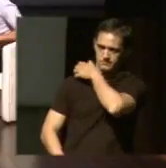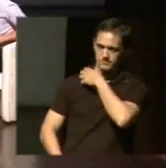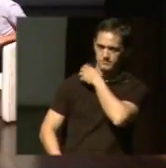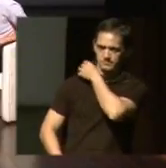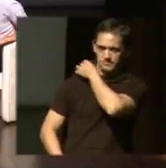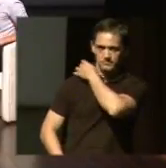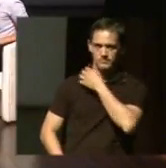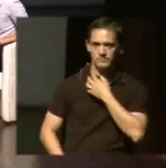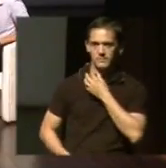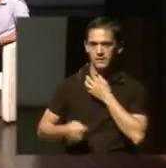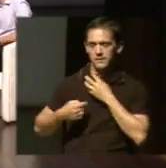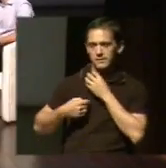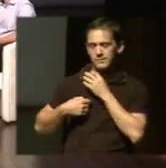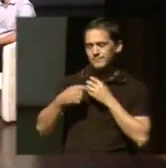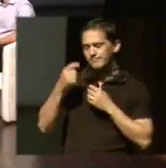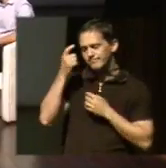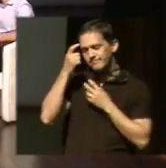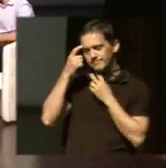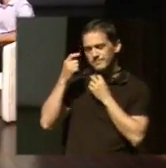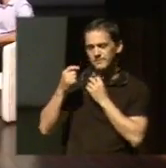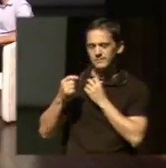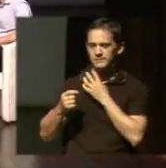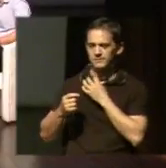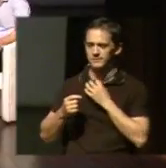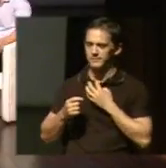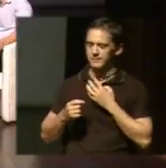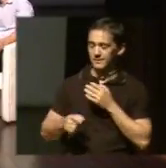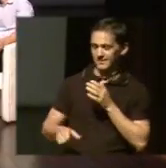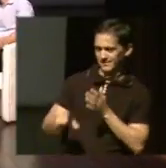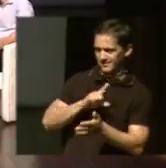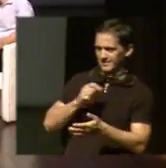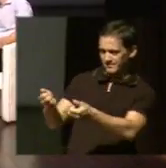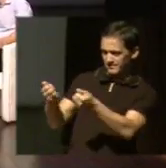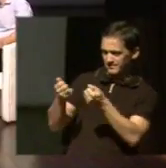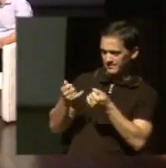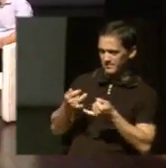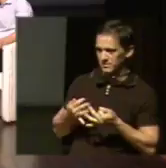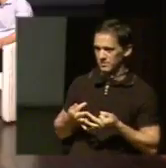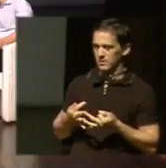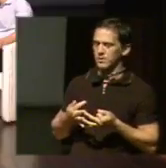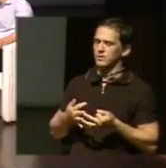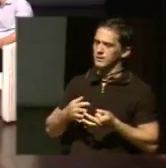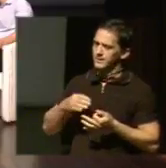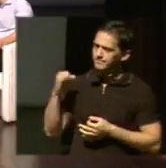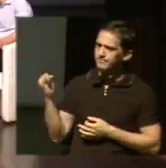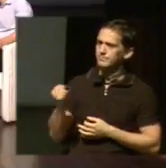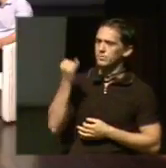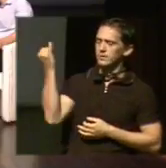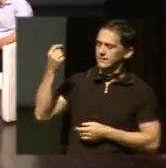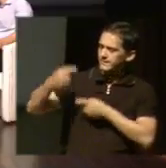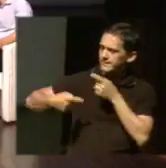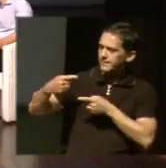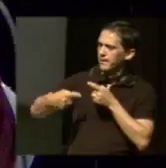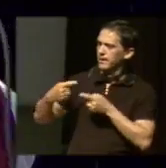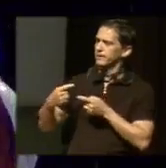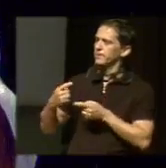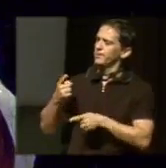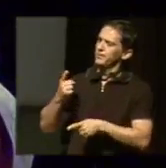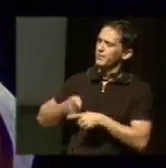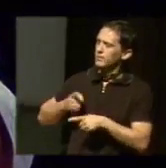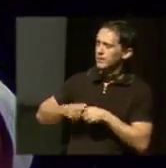Fico pensando, né, a partir do que a gente escutou antes, né, a importância desse debate para a gente poder